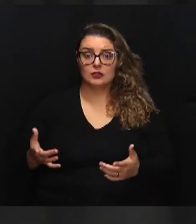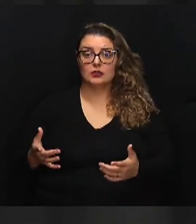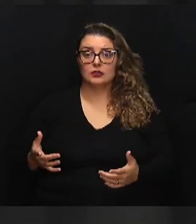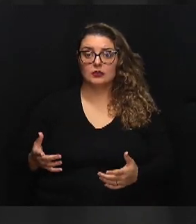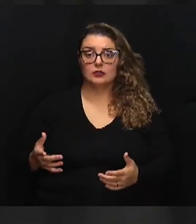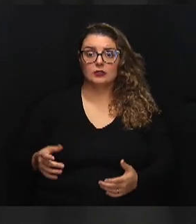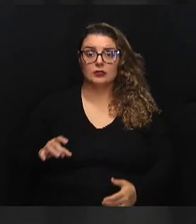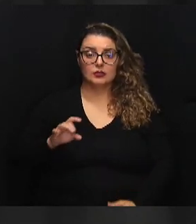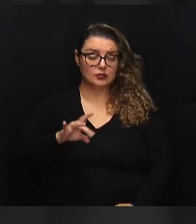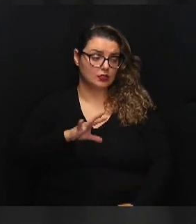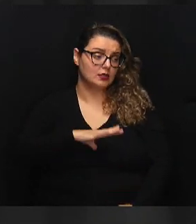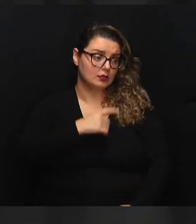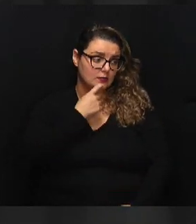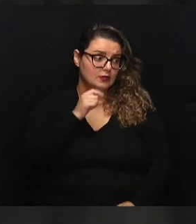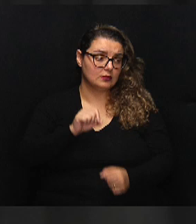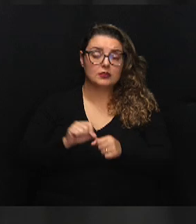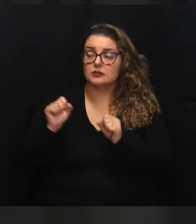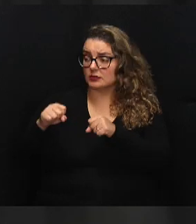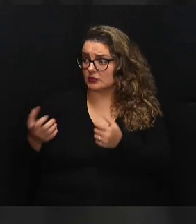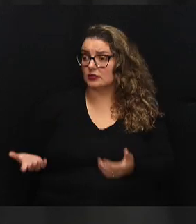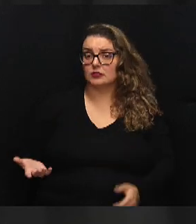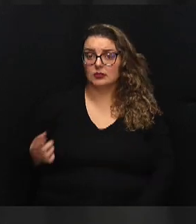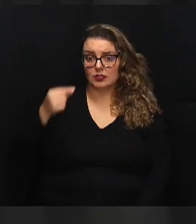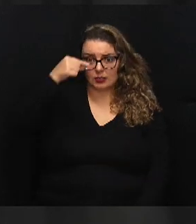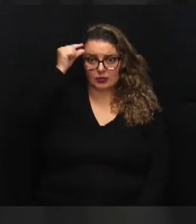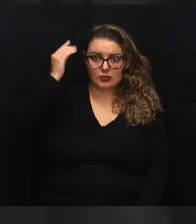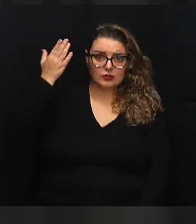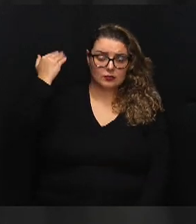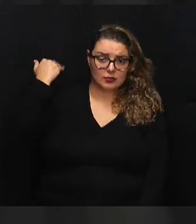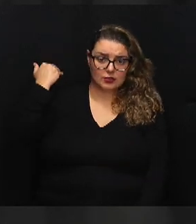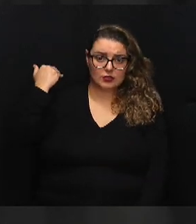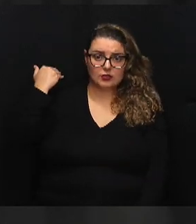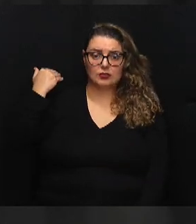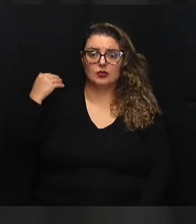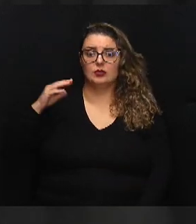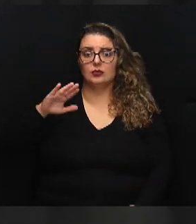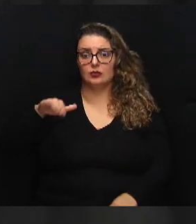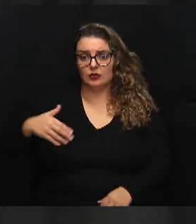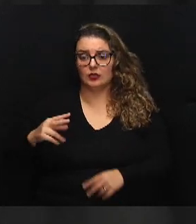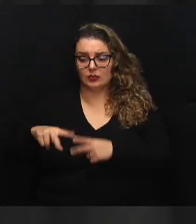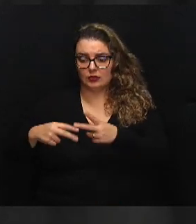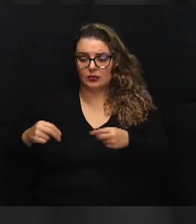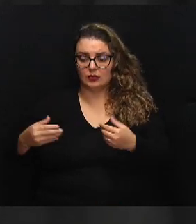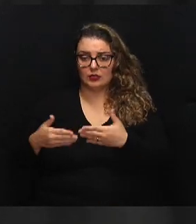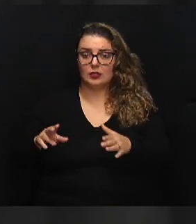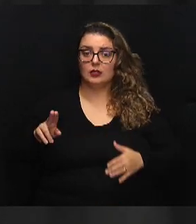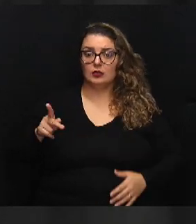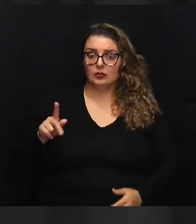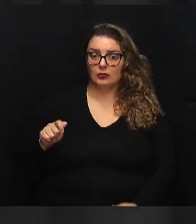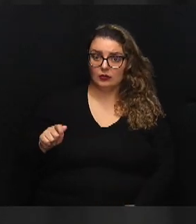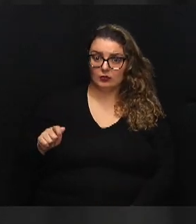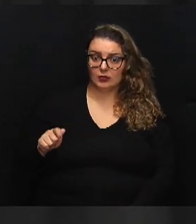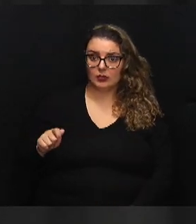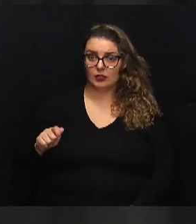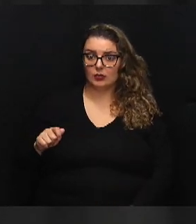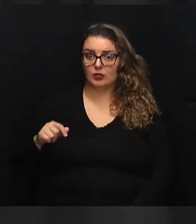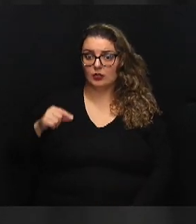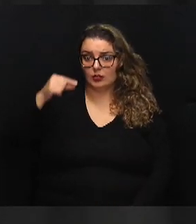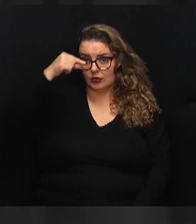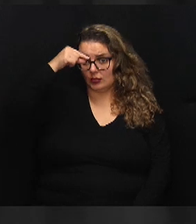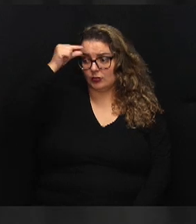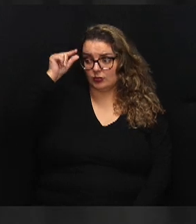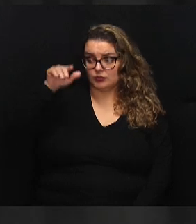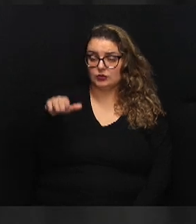que faz. Eu me lembro que o Jonas Donizete, na época que foi inaugurado a UPA, o Jonas Donizete